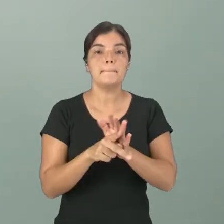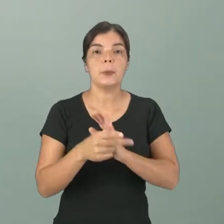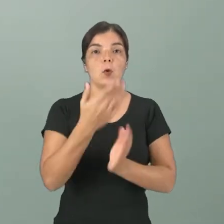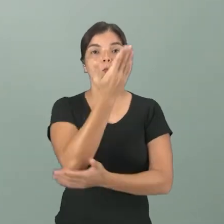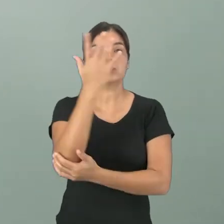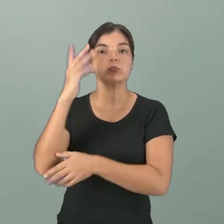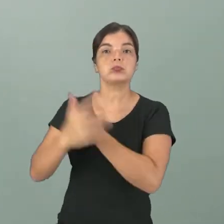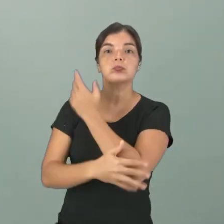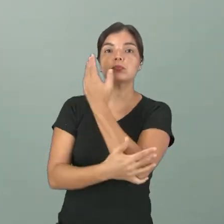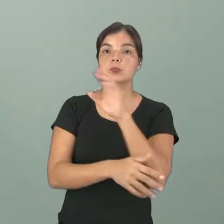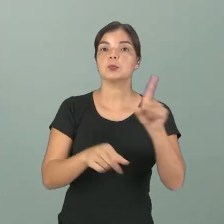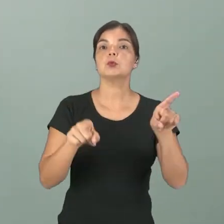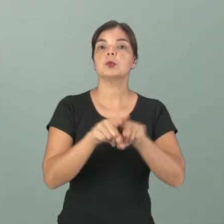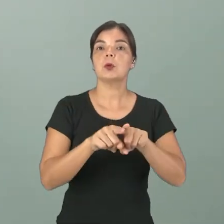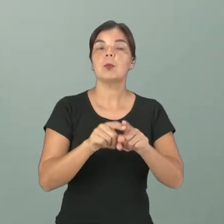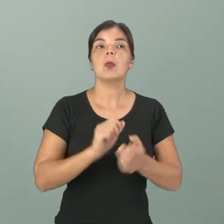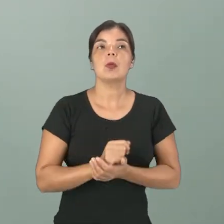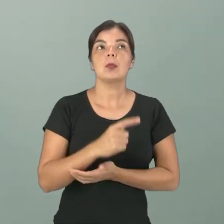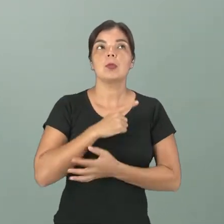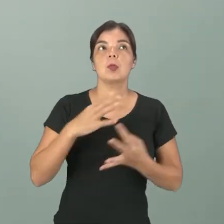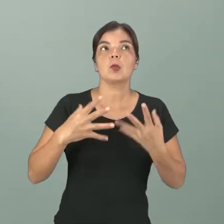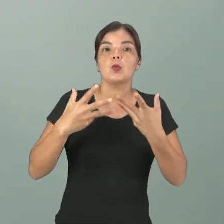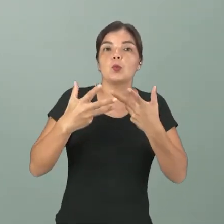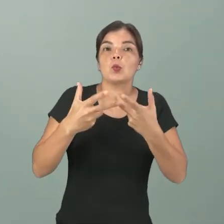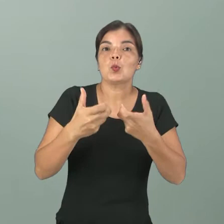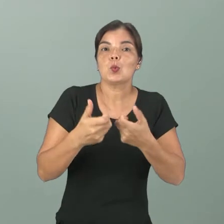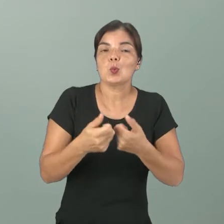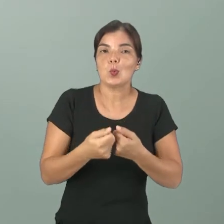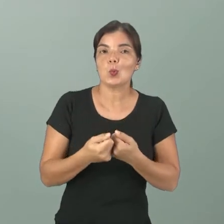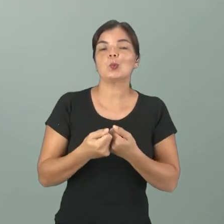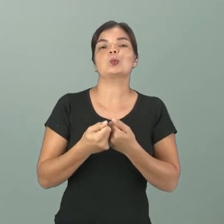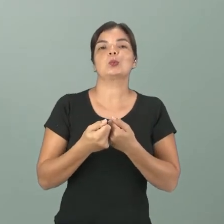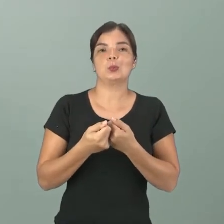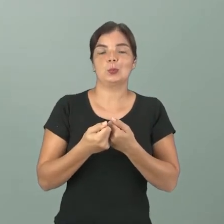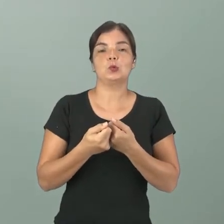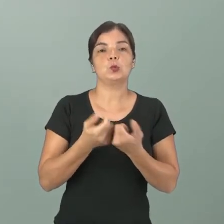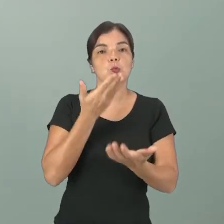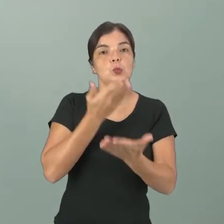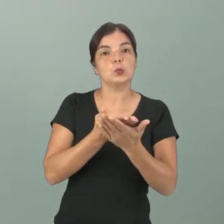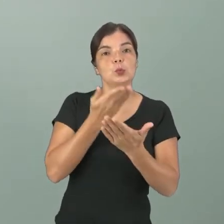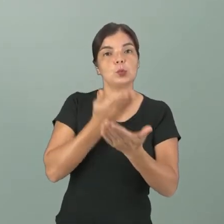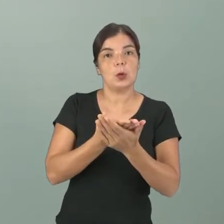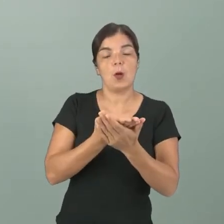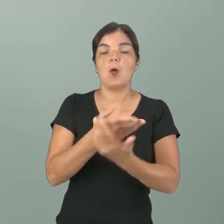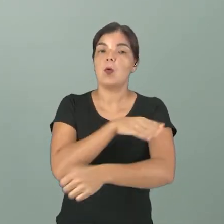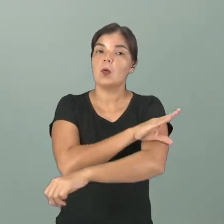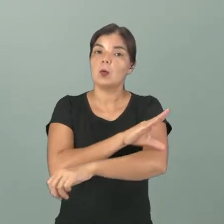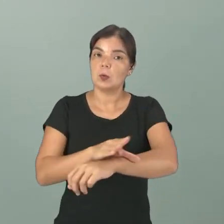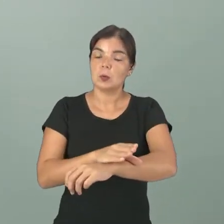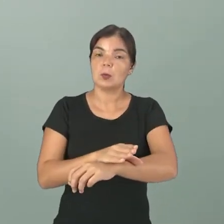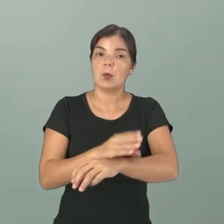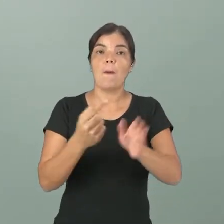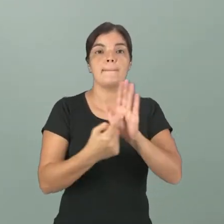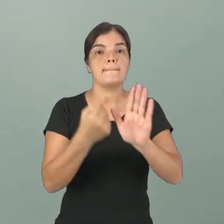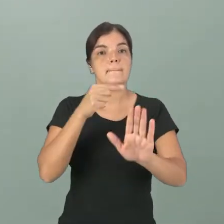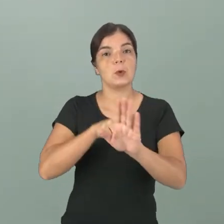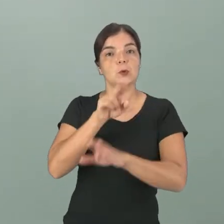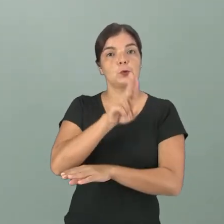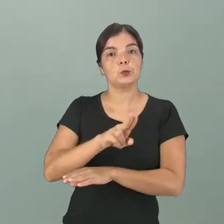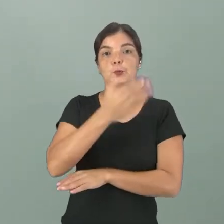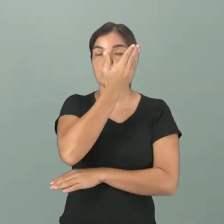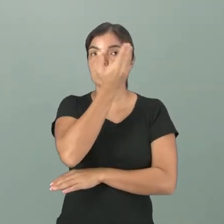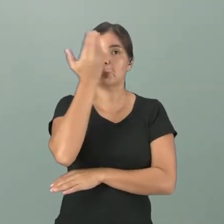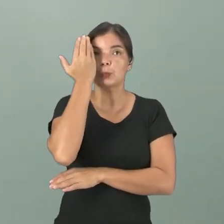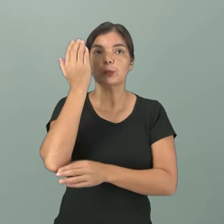própria natureza. Então, ele tem todo um estudo cultural por trás do uso